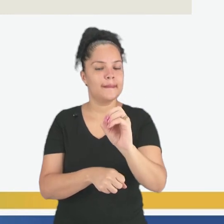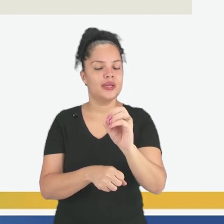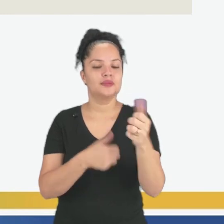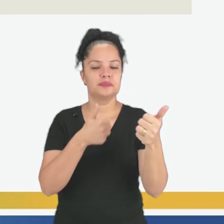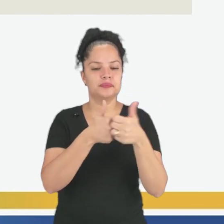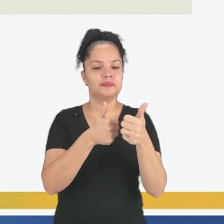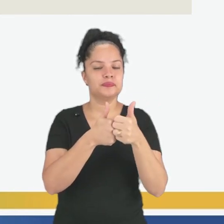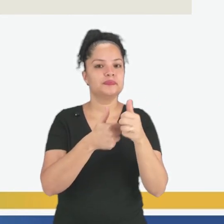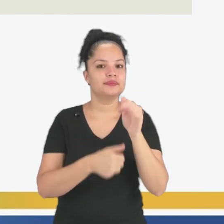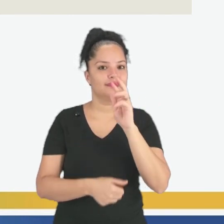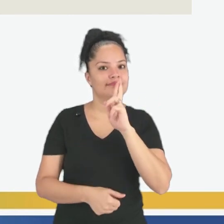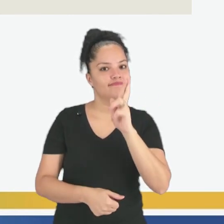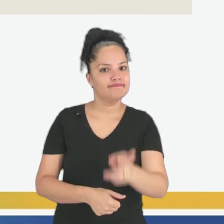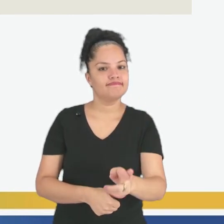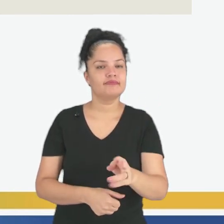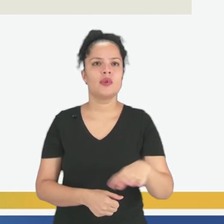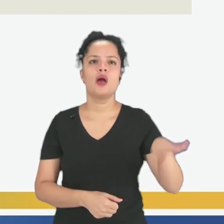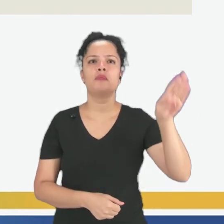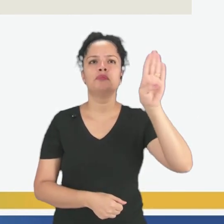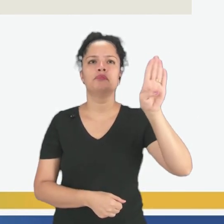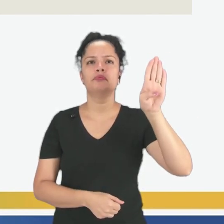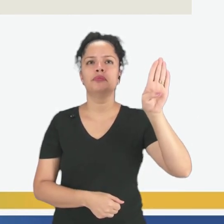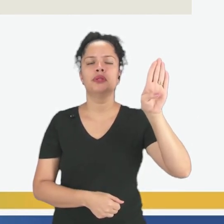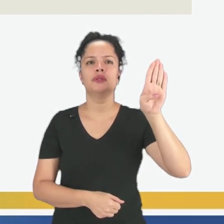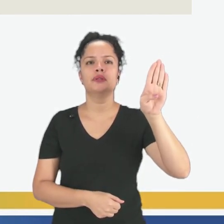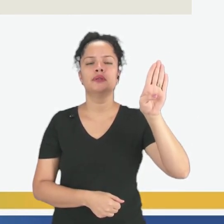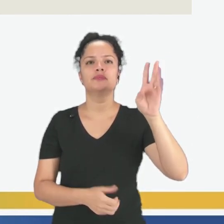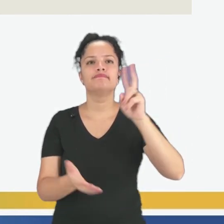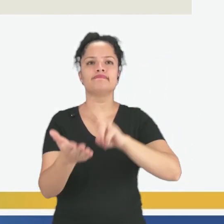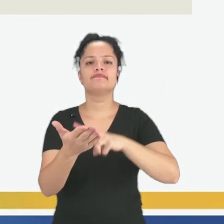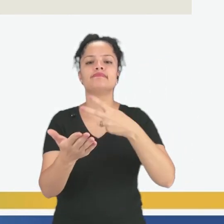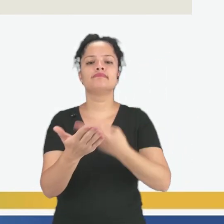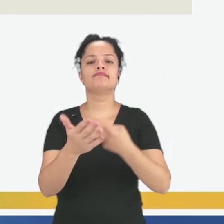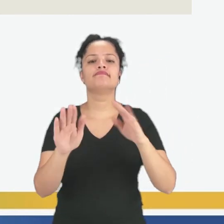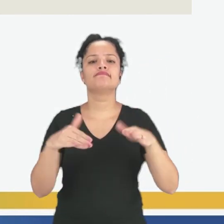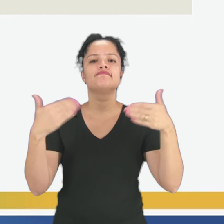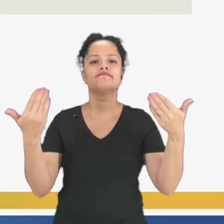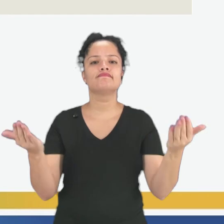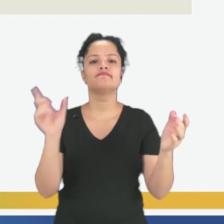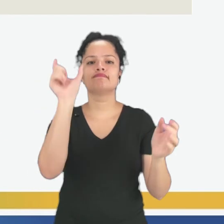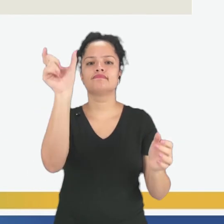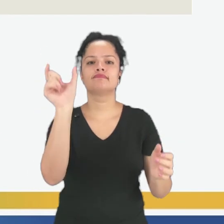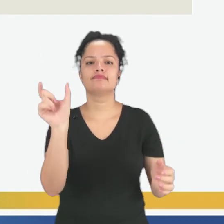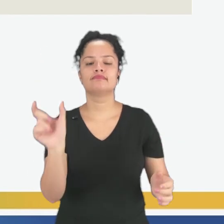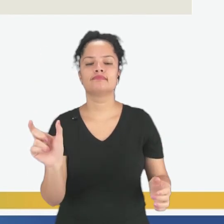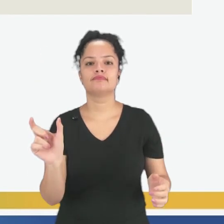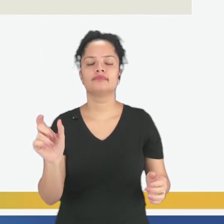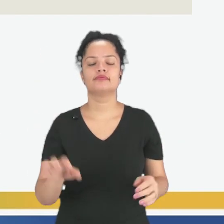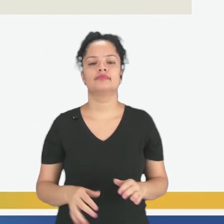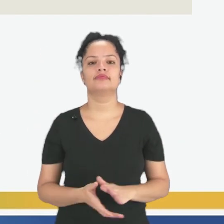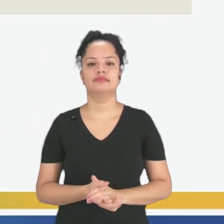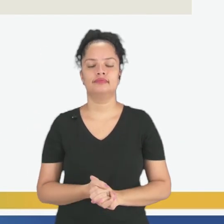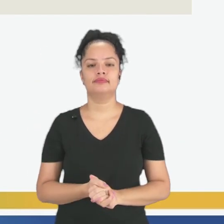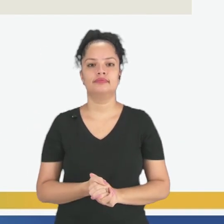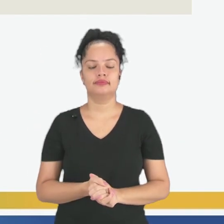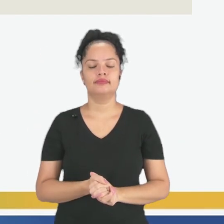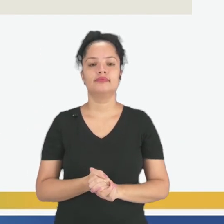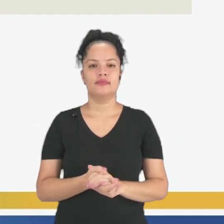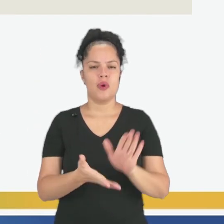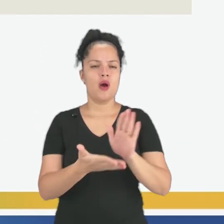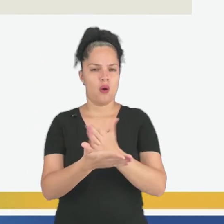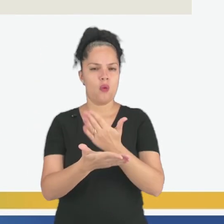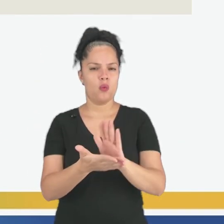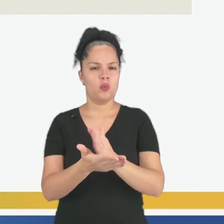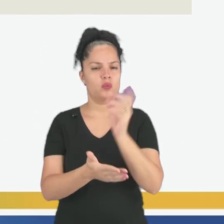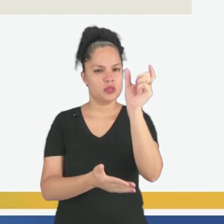E na letra B, que tradução vocês dariam para essas palavras? Então, nós temos overweight, obese e adolescents. Algumas delas a gente já até falou